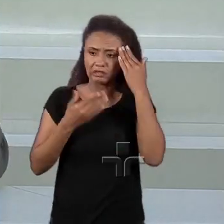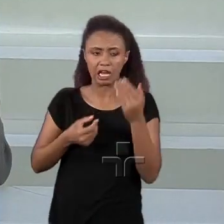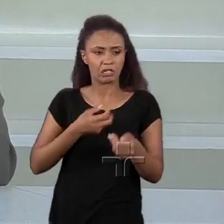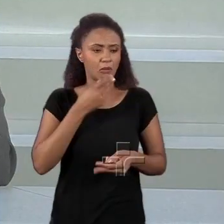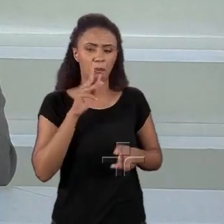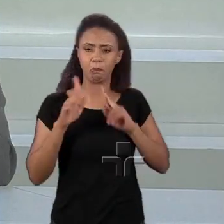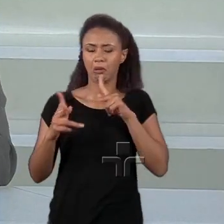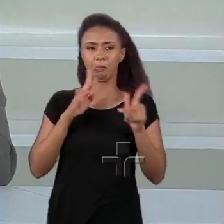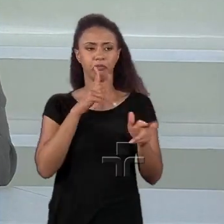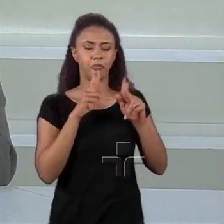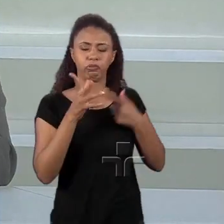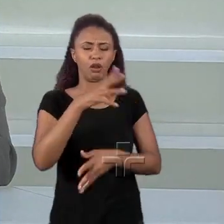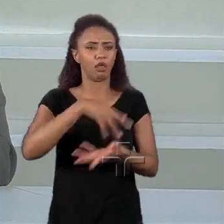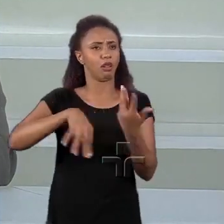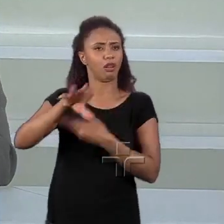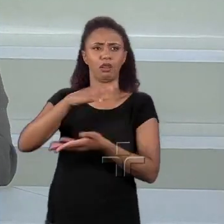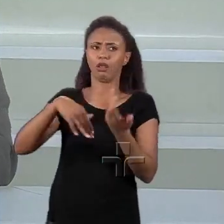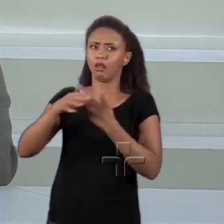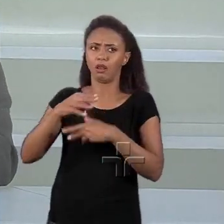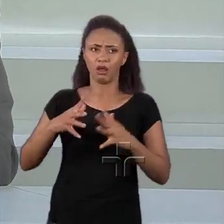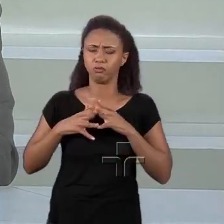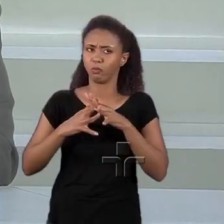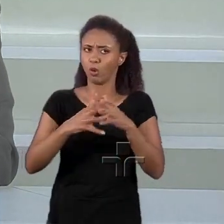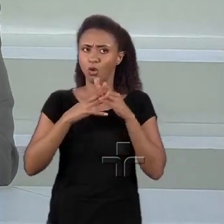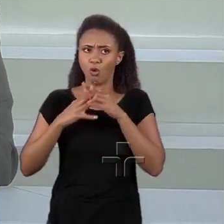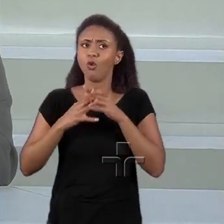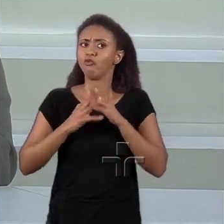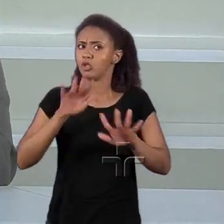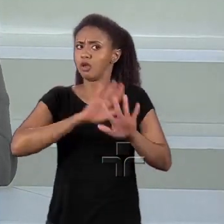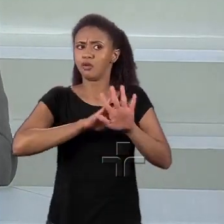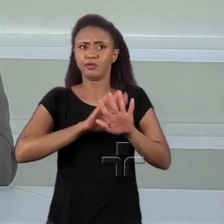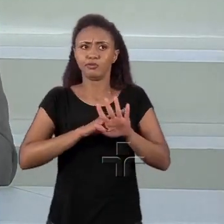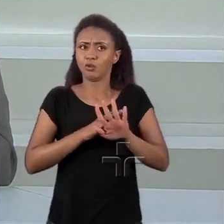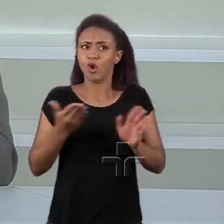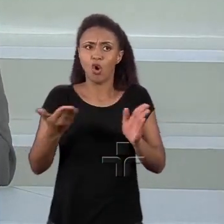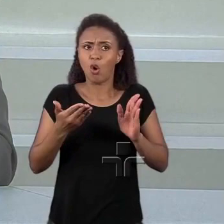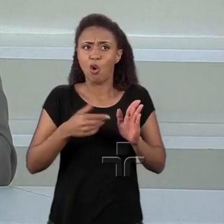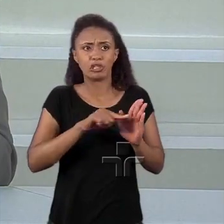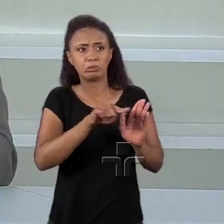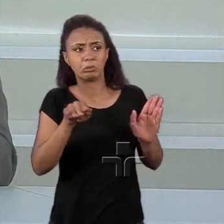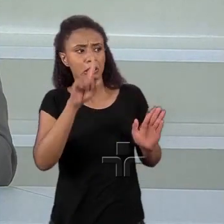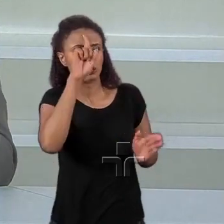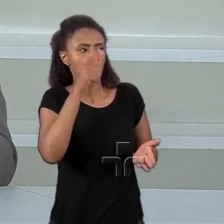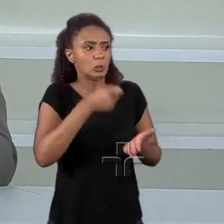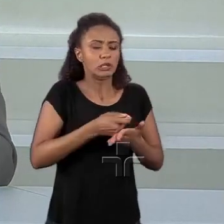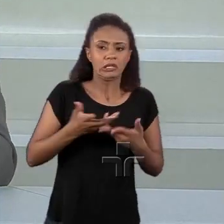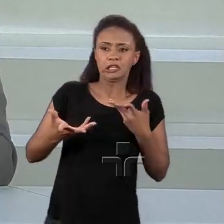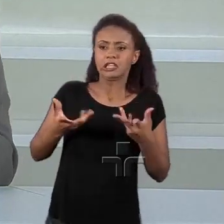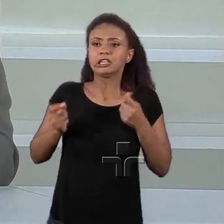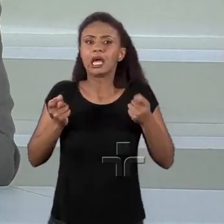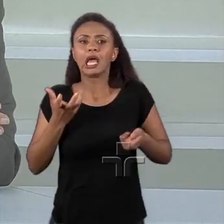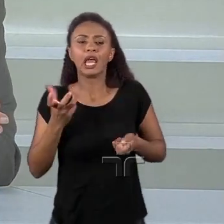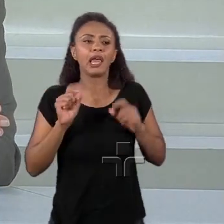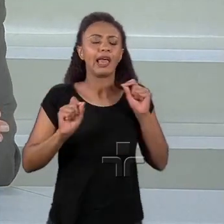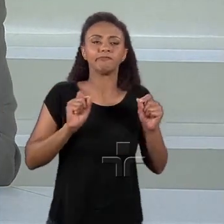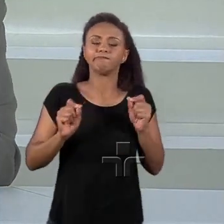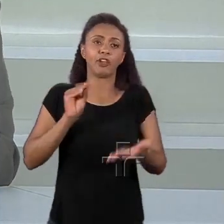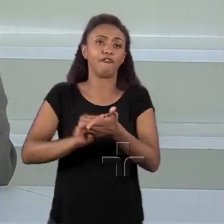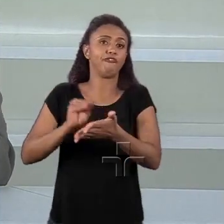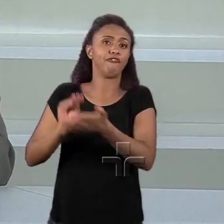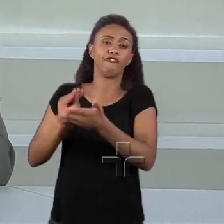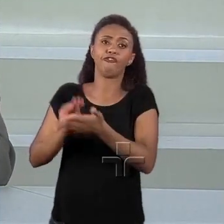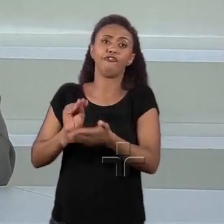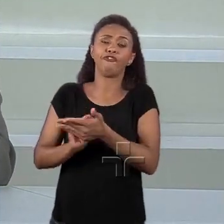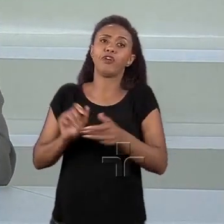fica tudo num balaio só. E uma confusão danada, ideológica, que ninguém consegue definir claramente o que cada um quer. Porque os golpistas